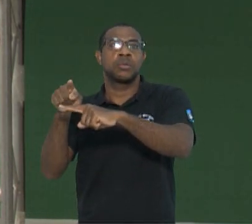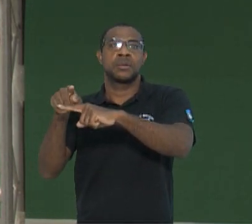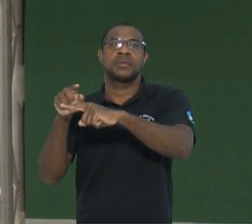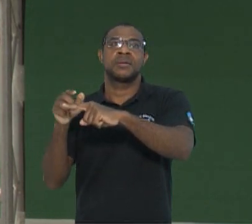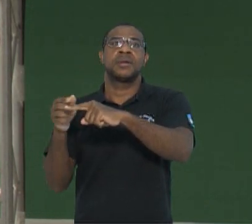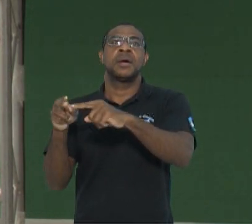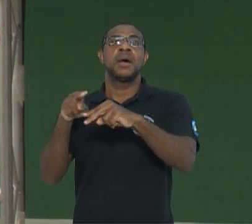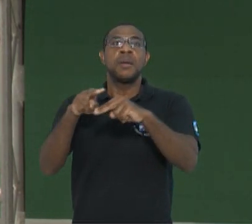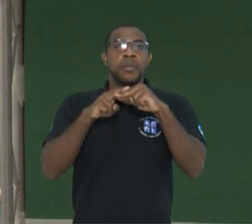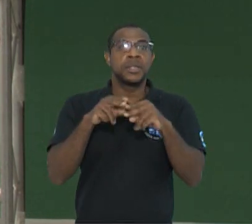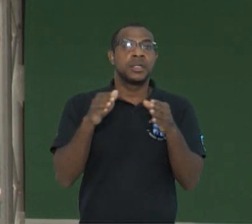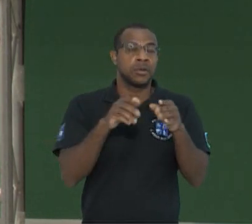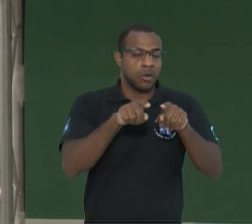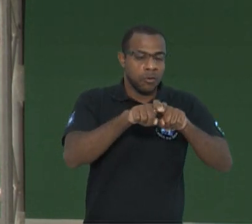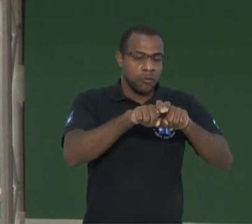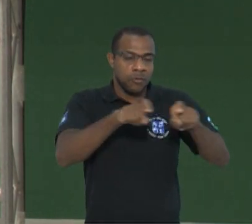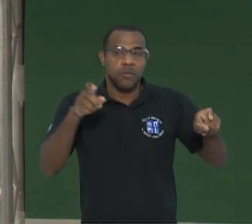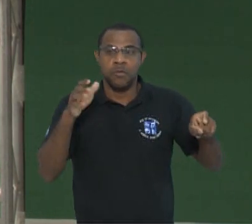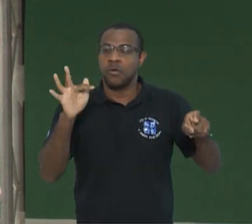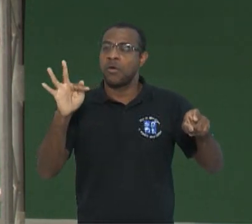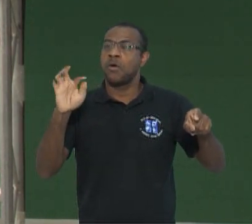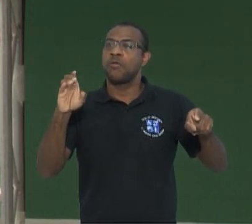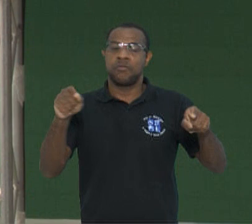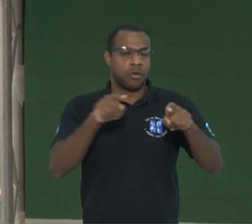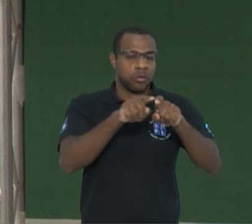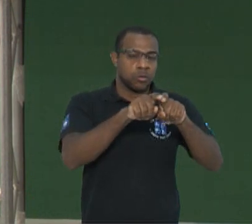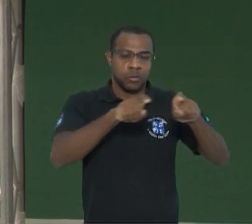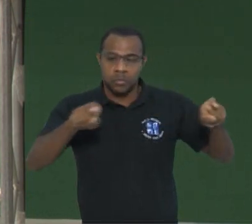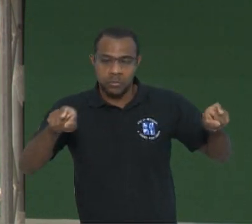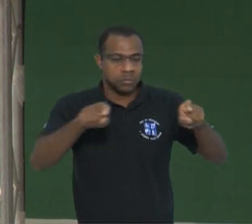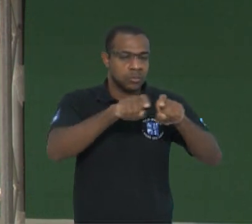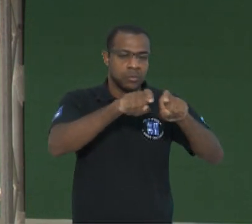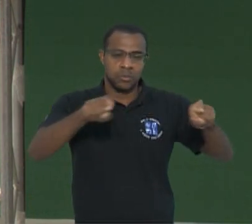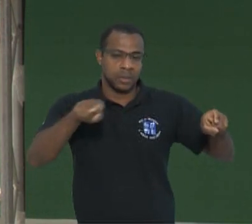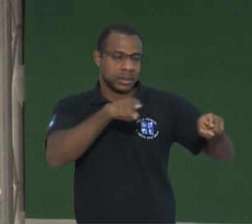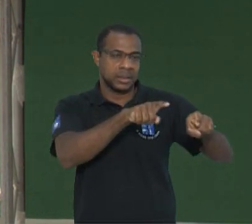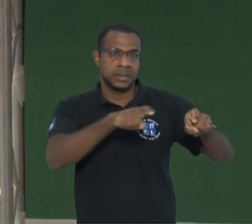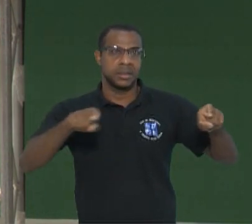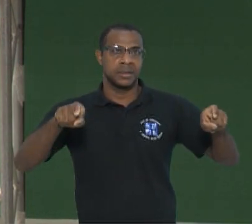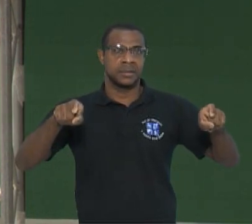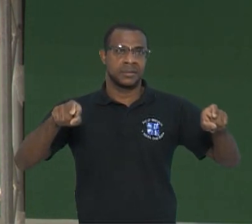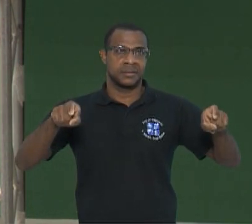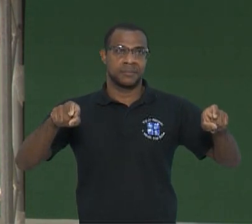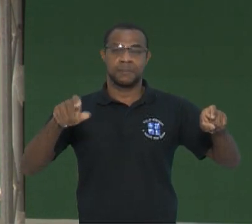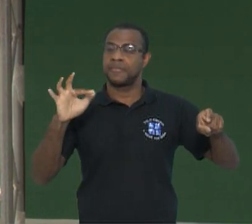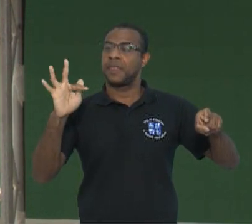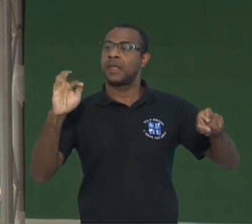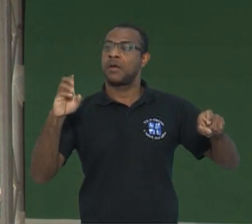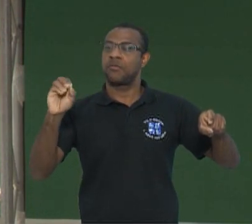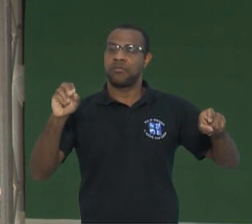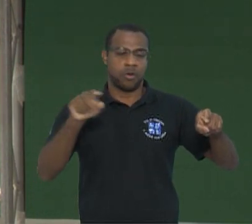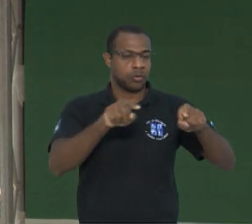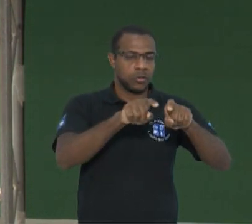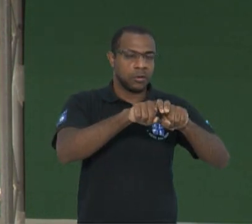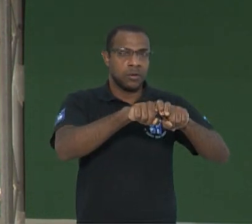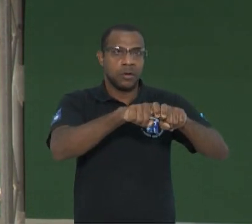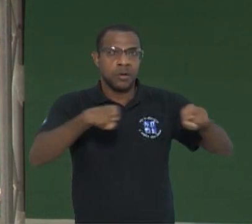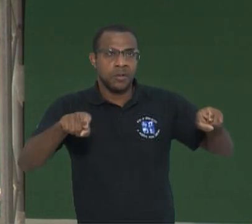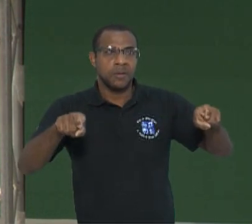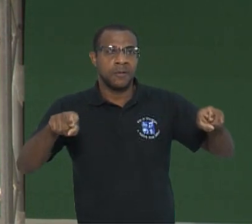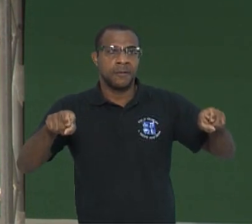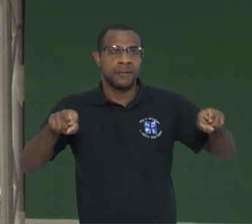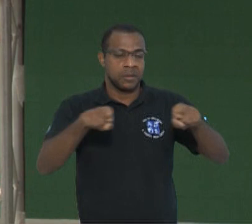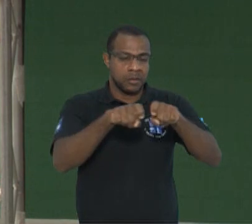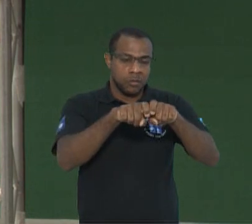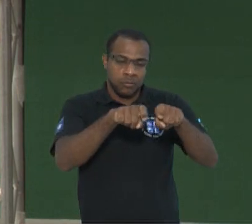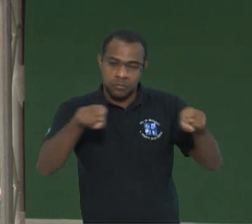sobre o eixo x, tá? Então, o foco, o vértice, aliás, os